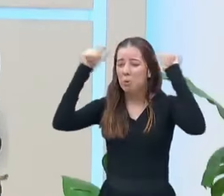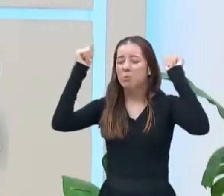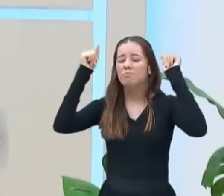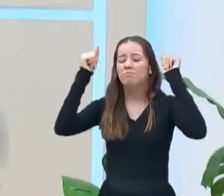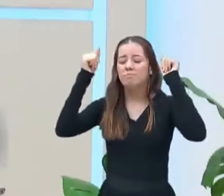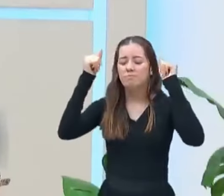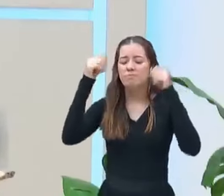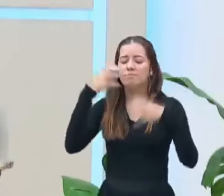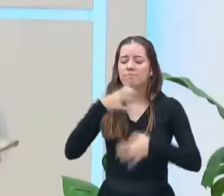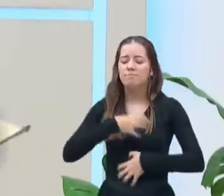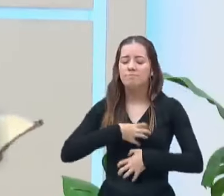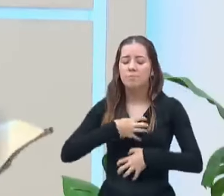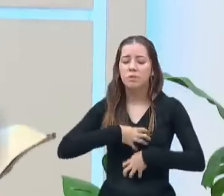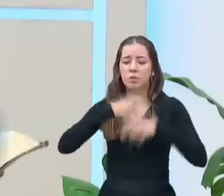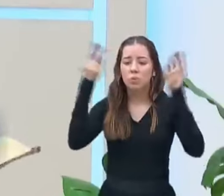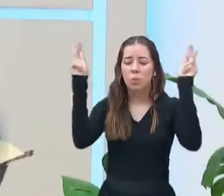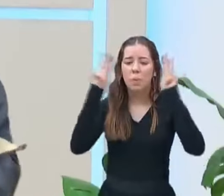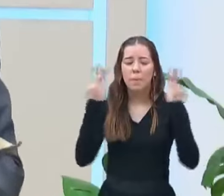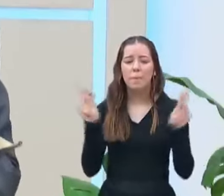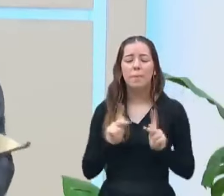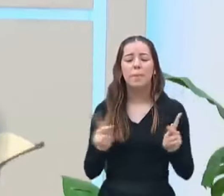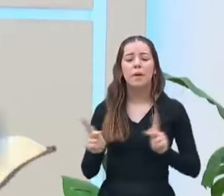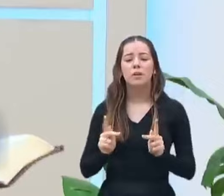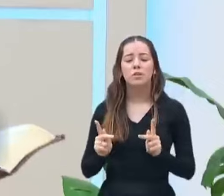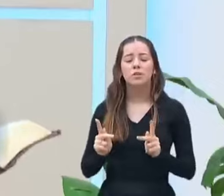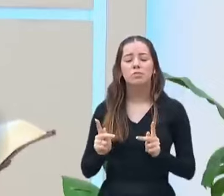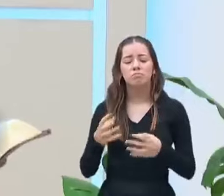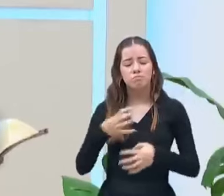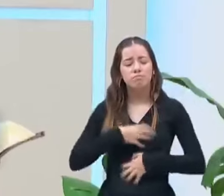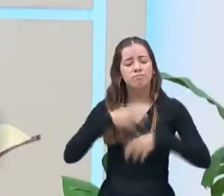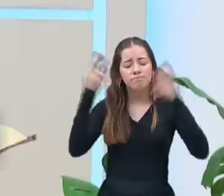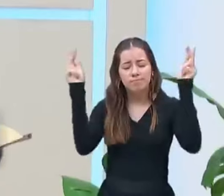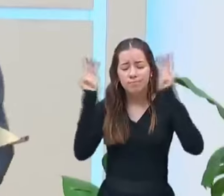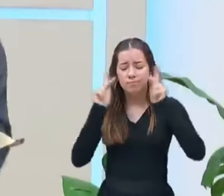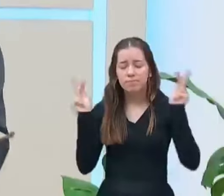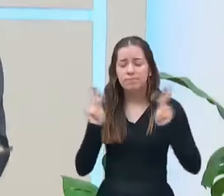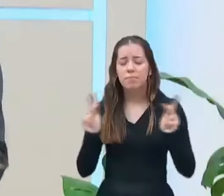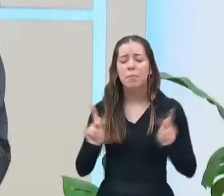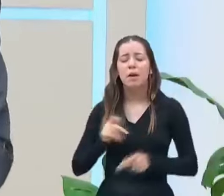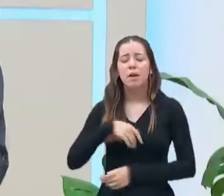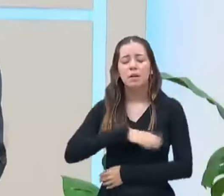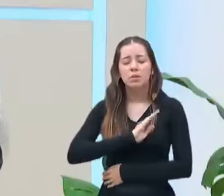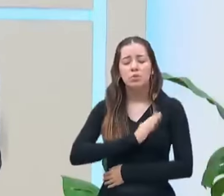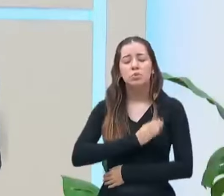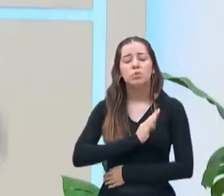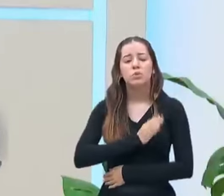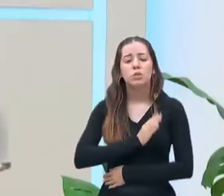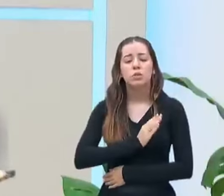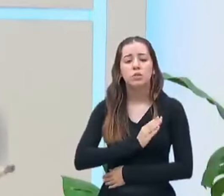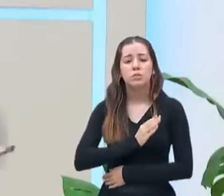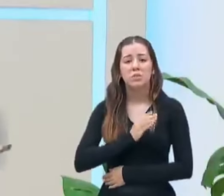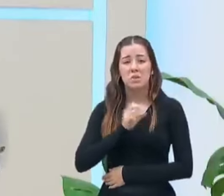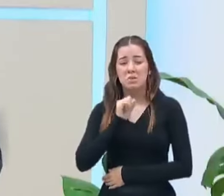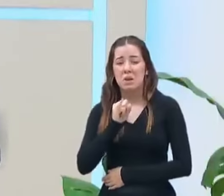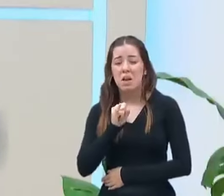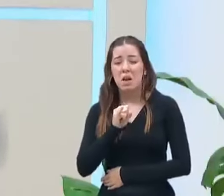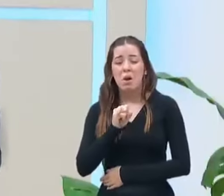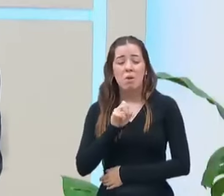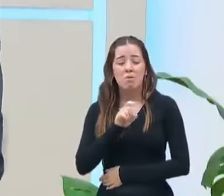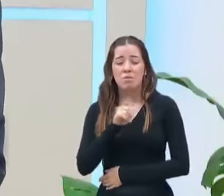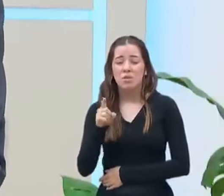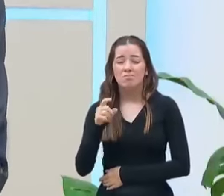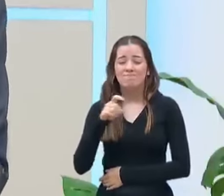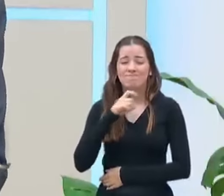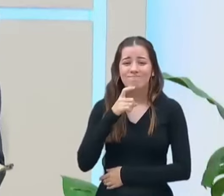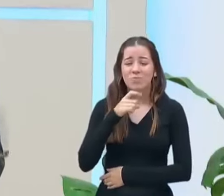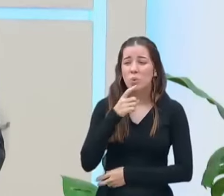esse espírito de vingança e coloca paz no teu coração. Você está sem dormir. Você